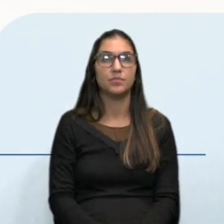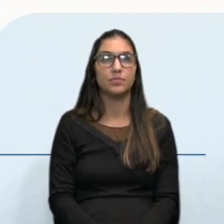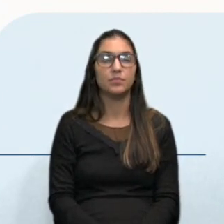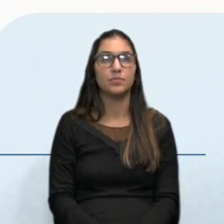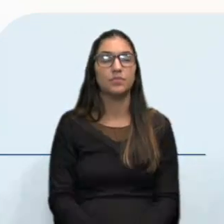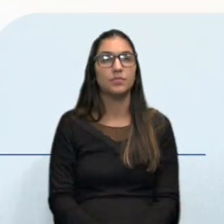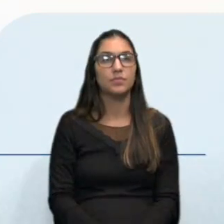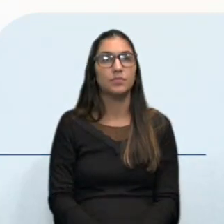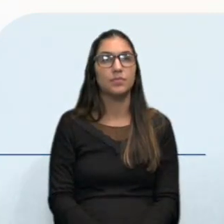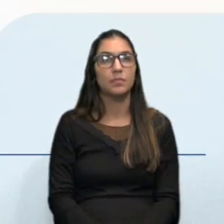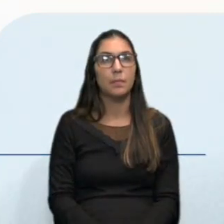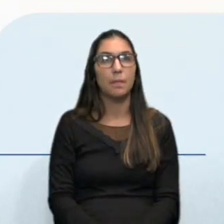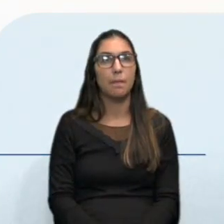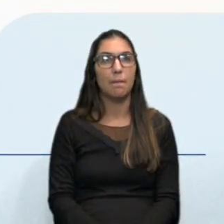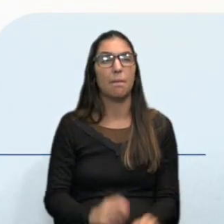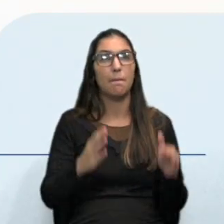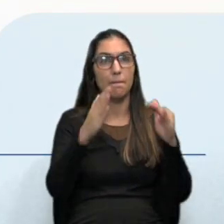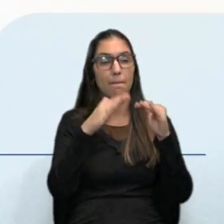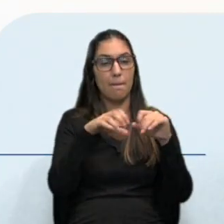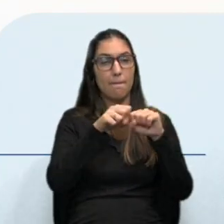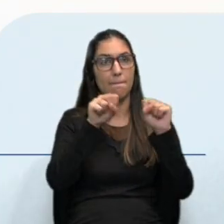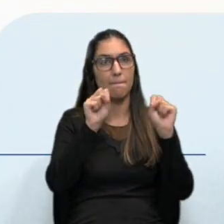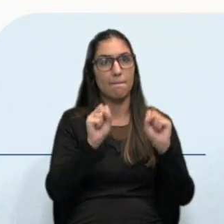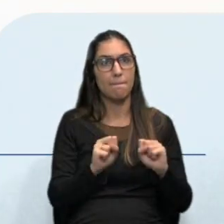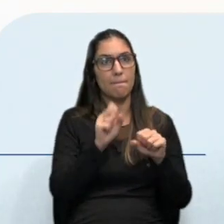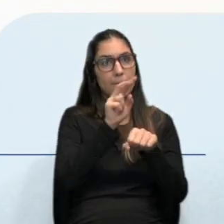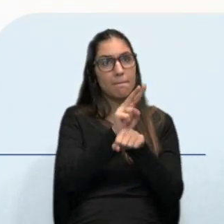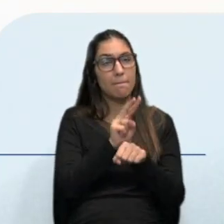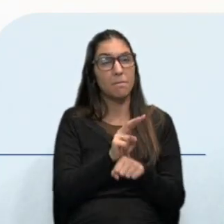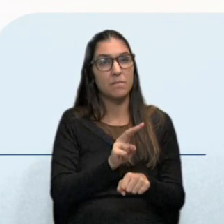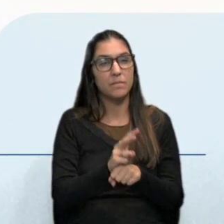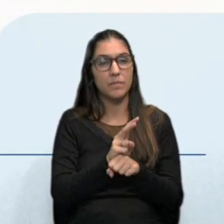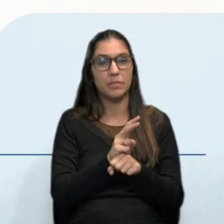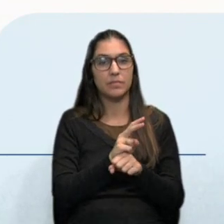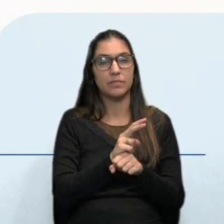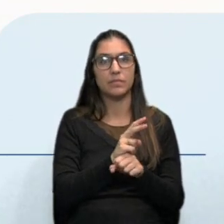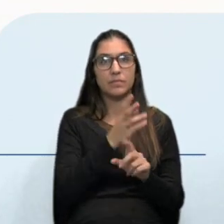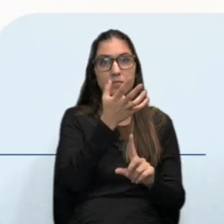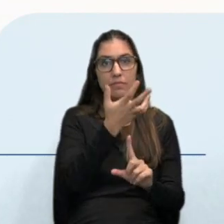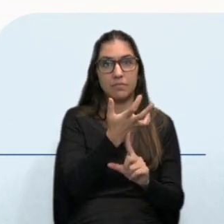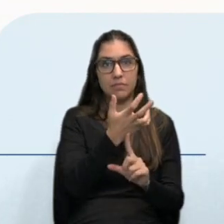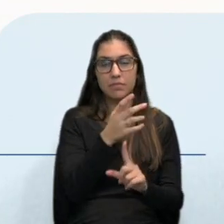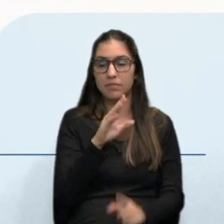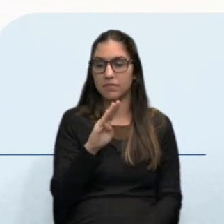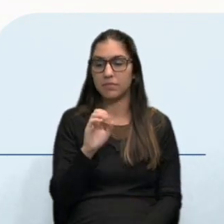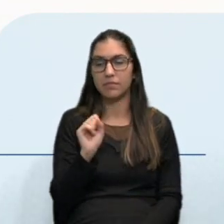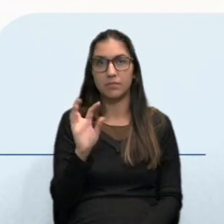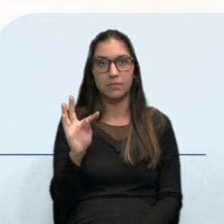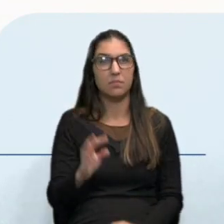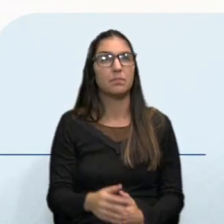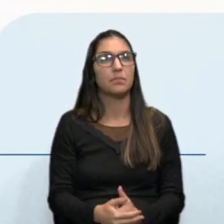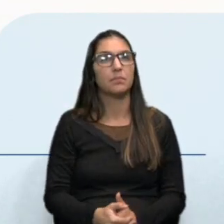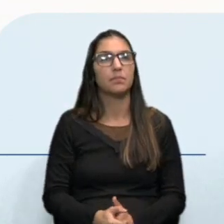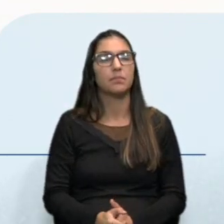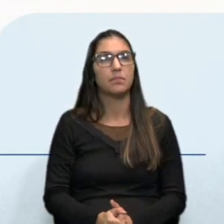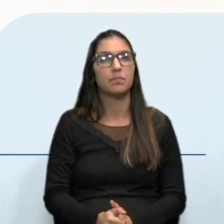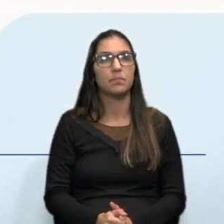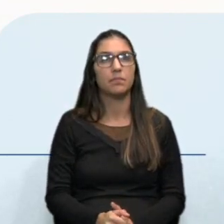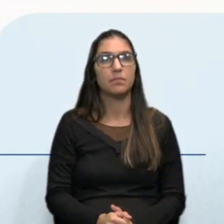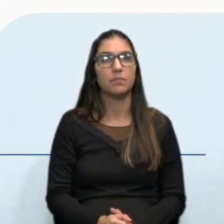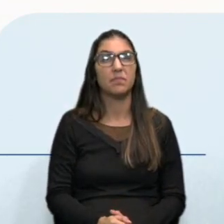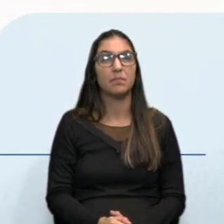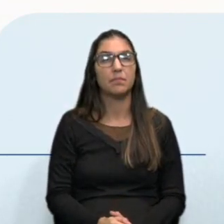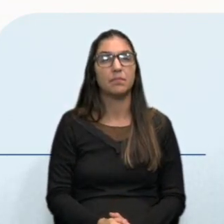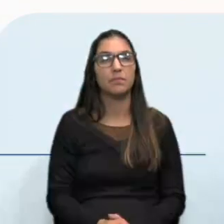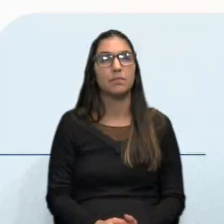Station. Ele tem um sistema que é chamado controlador de estação base, BSC,